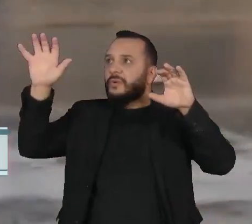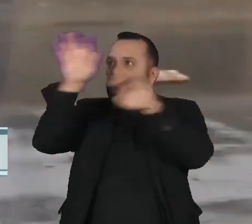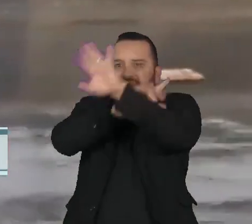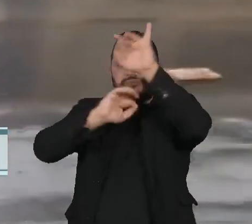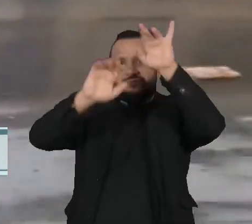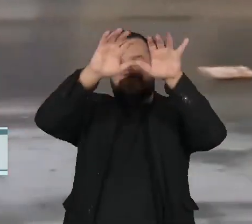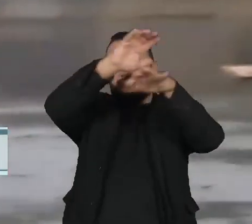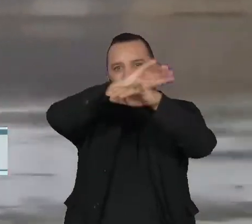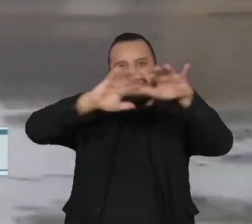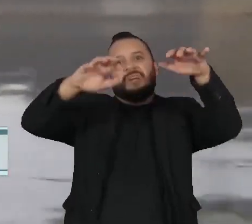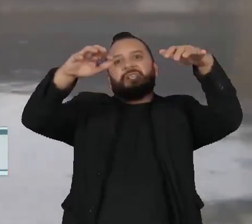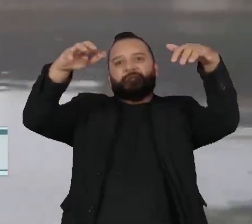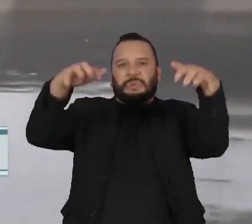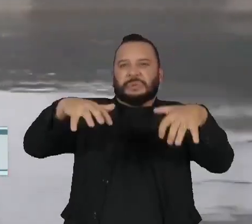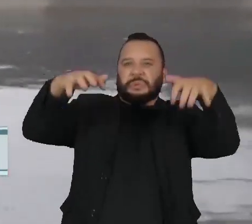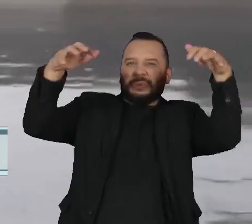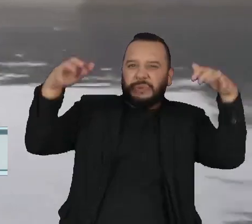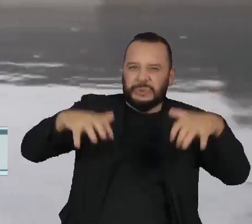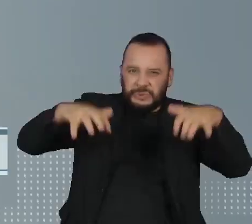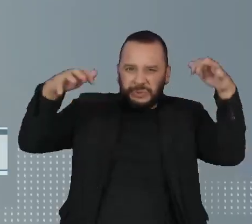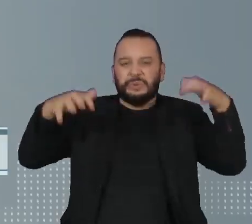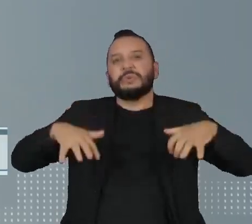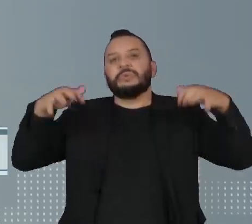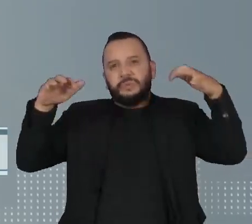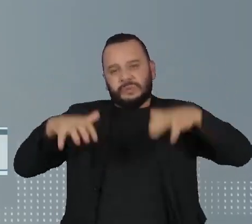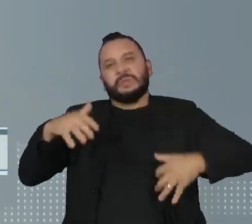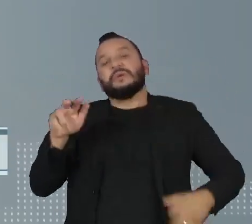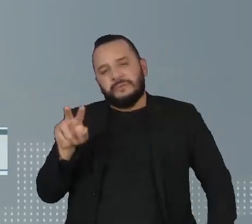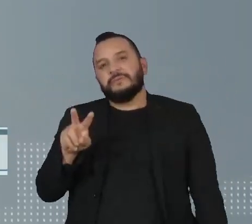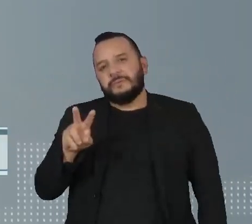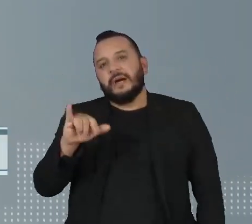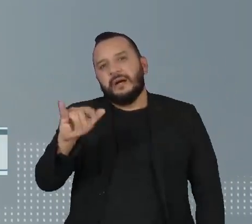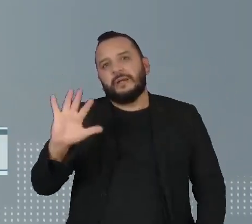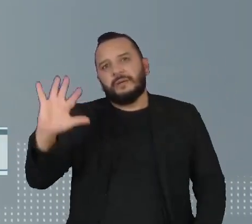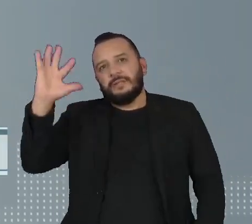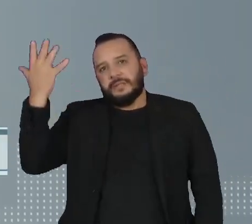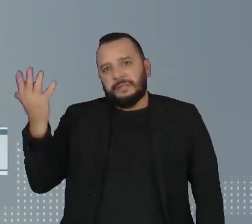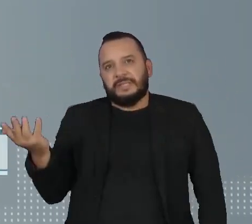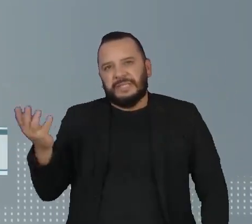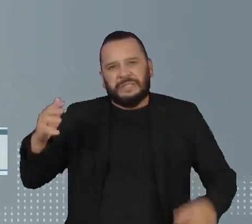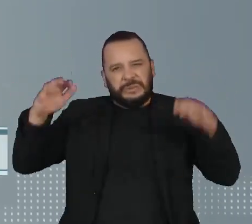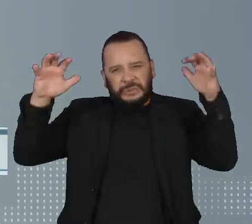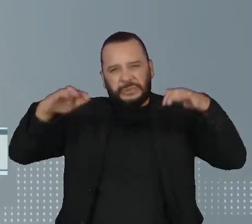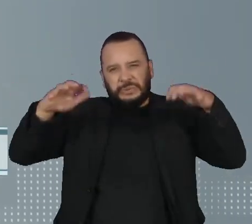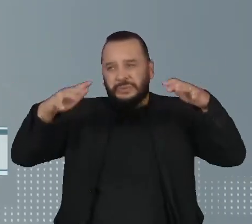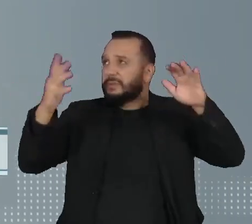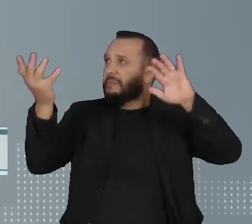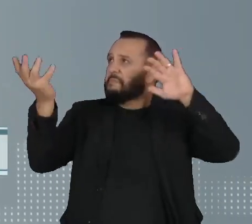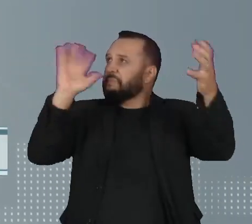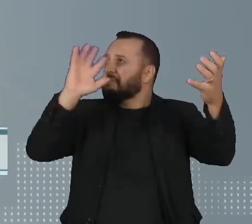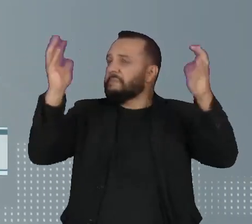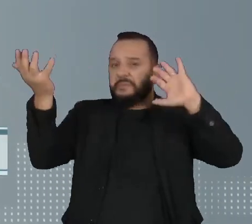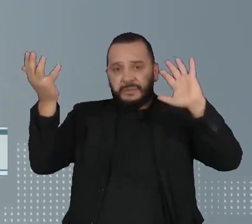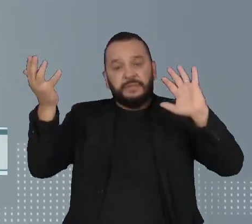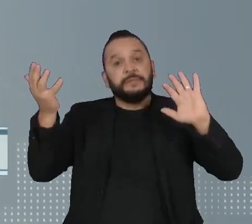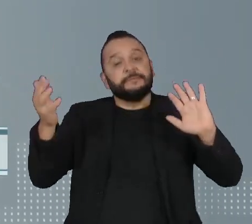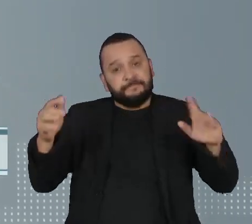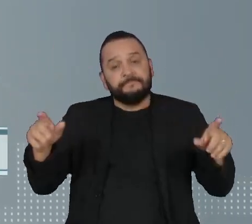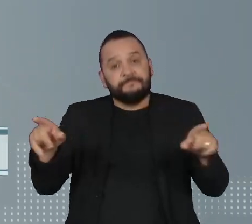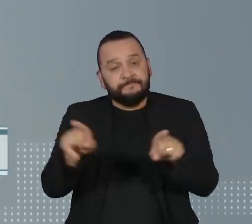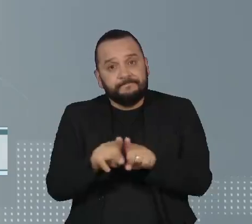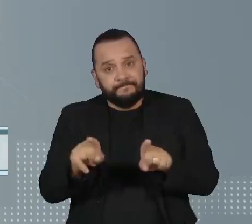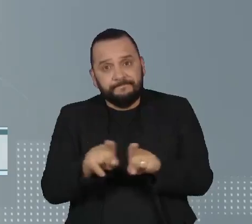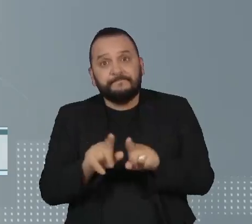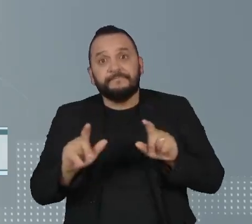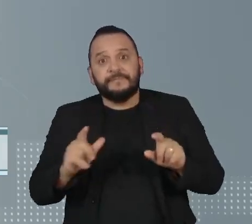bastante intenso, né, que vai conseguir de fato provocar mudanças, e aí ele encontra pela frente uma